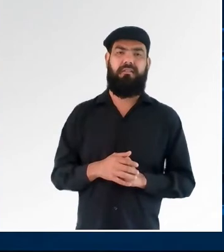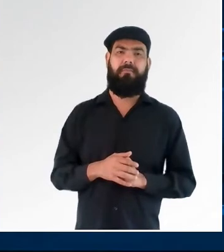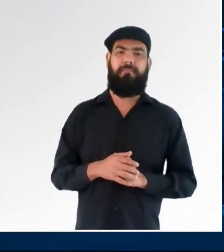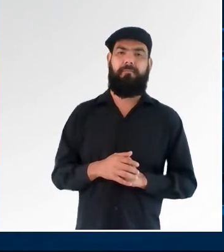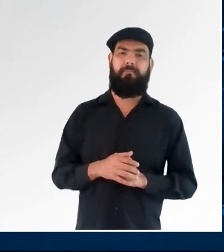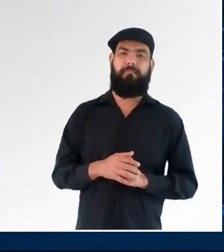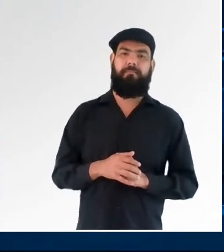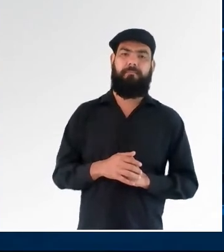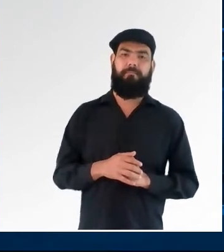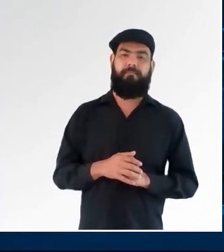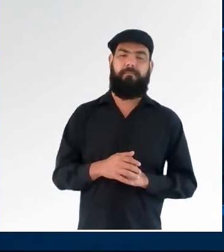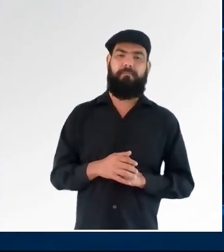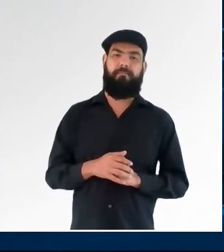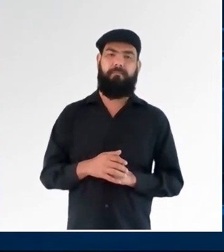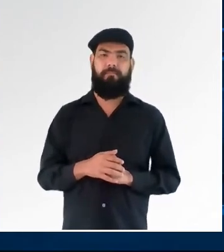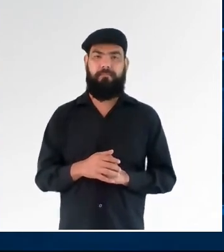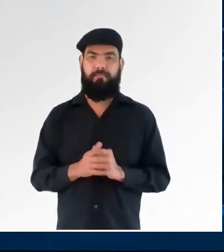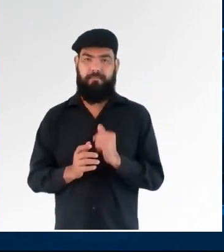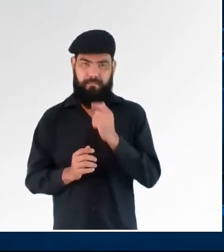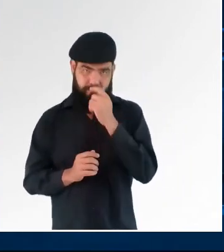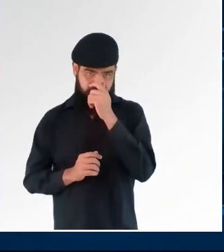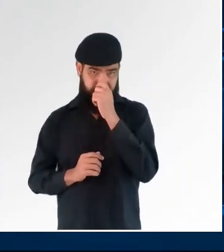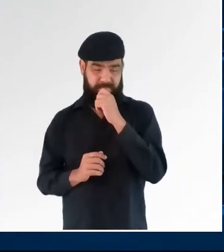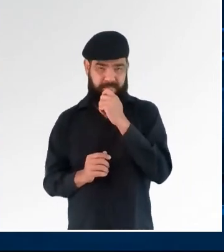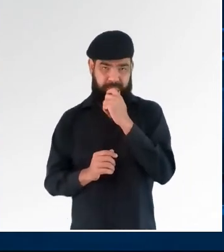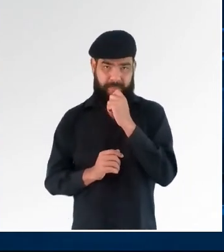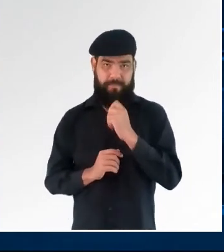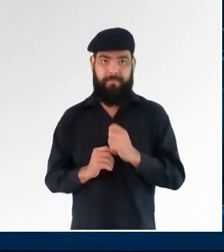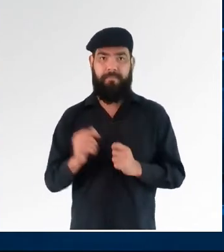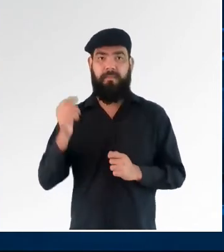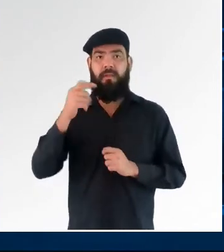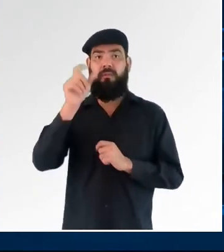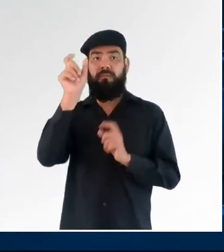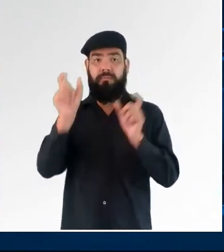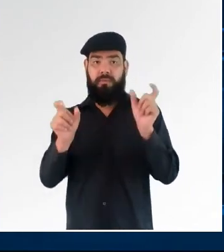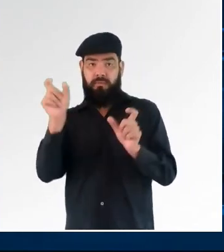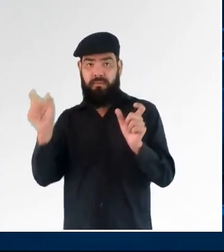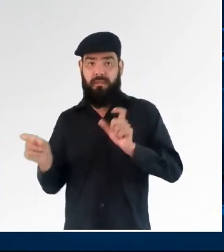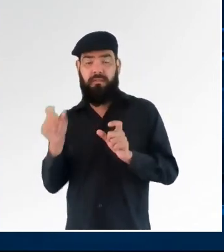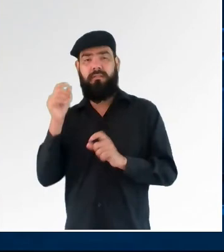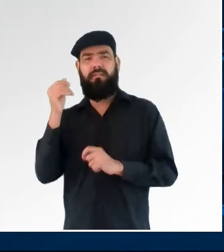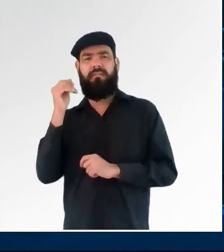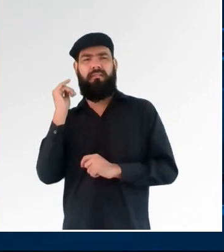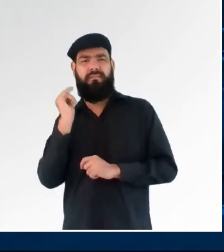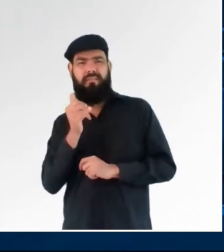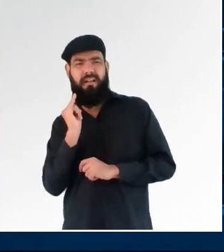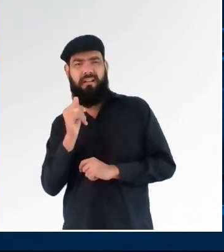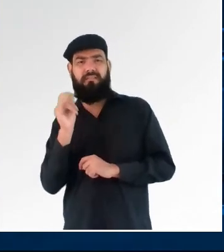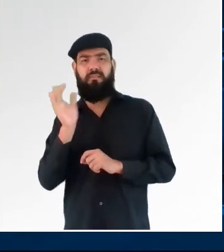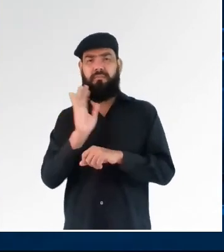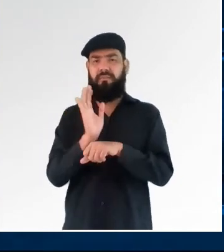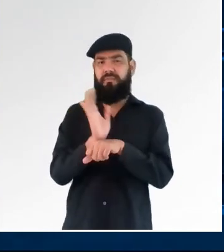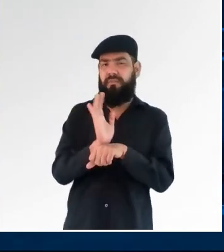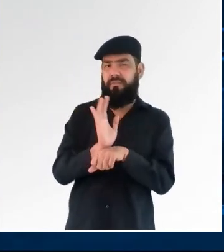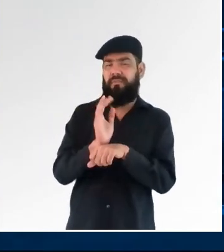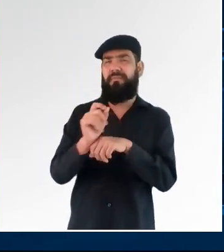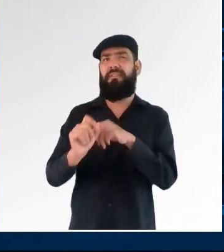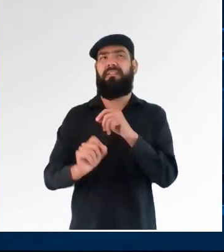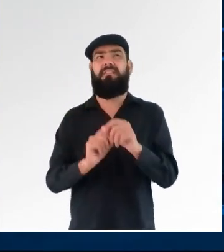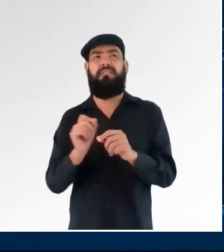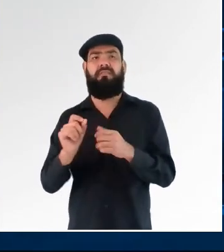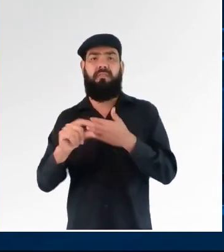fazer referências a outros personagens, ele fala sobre os filmes do autor,